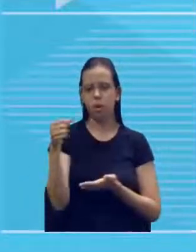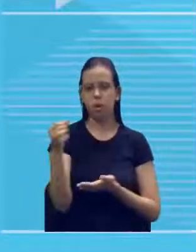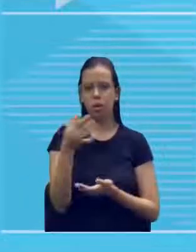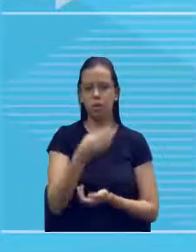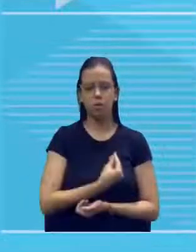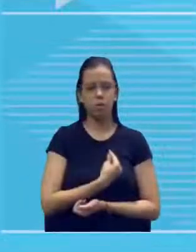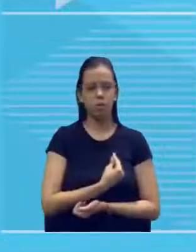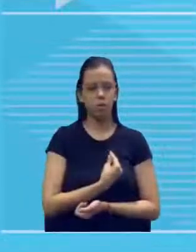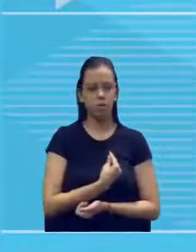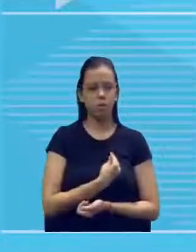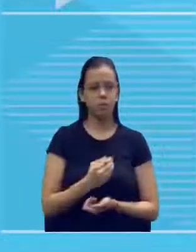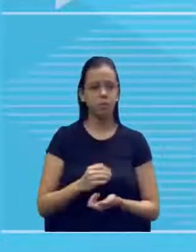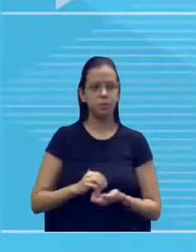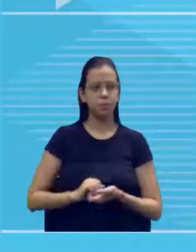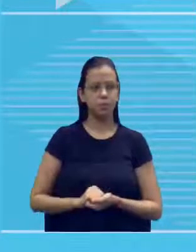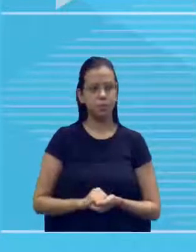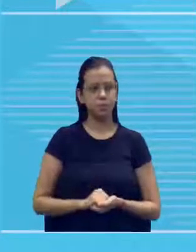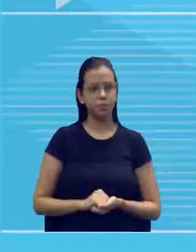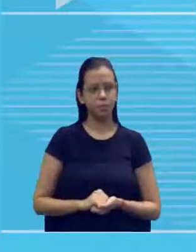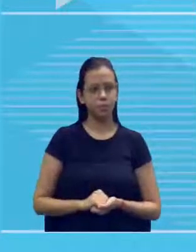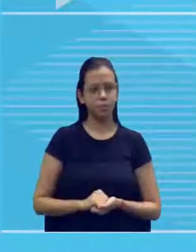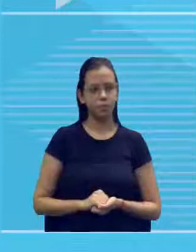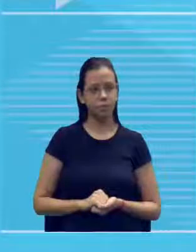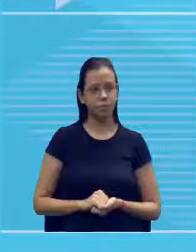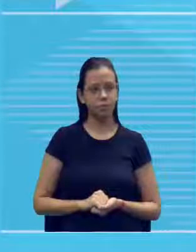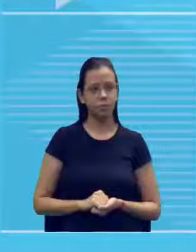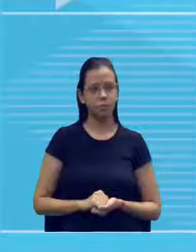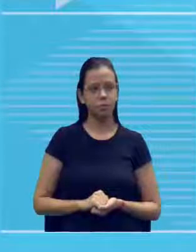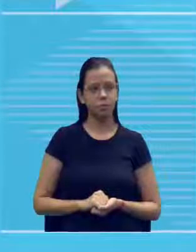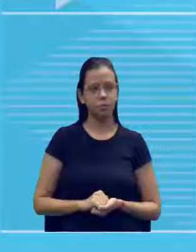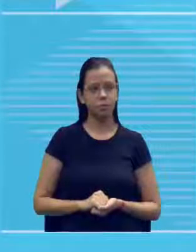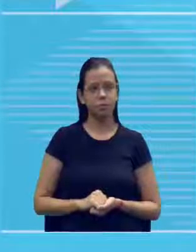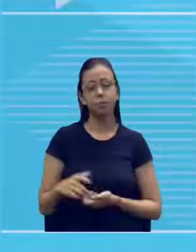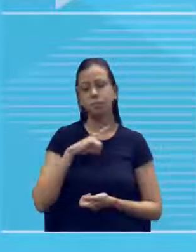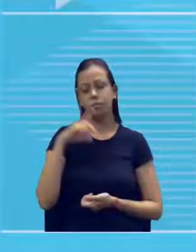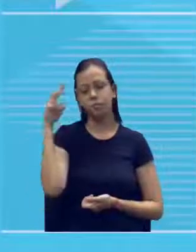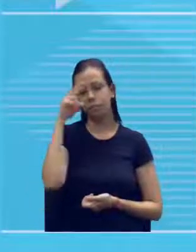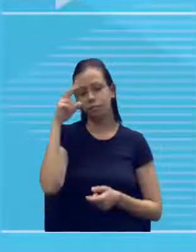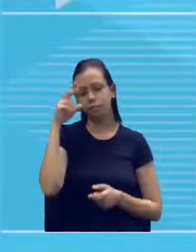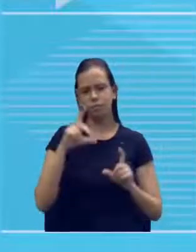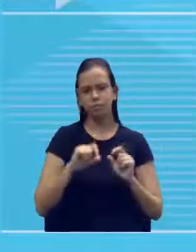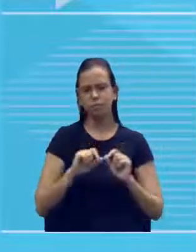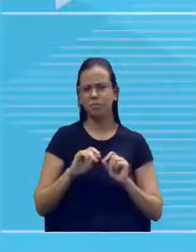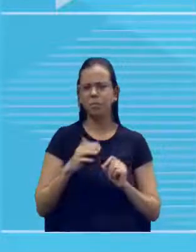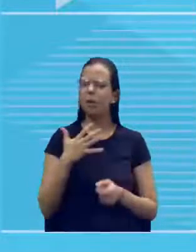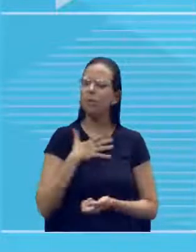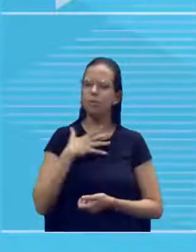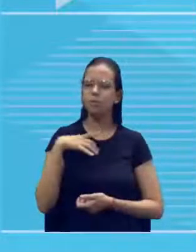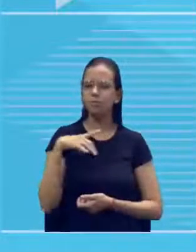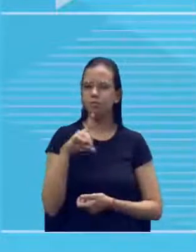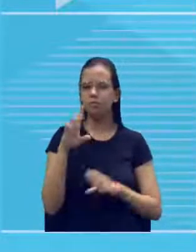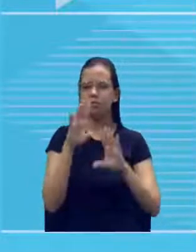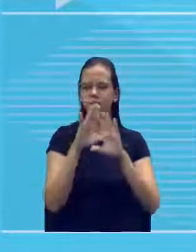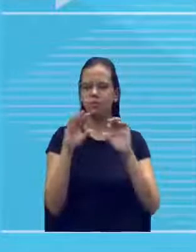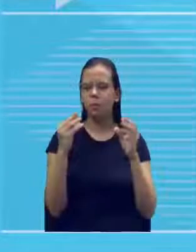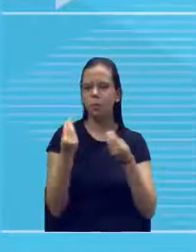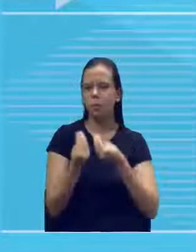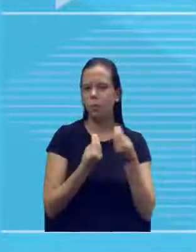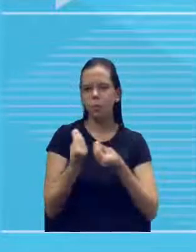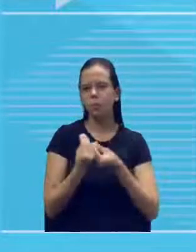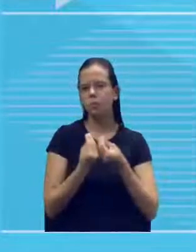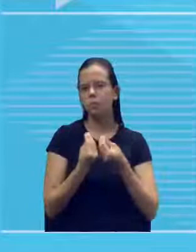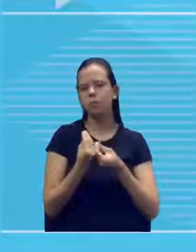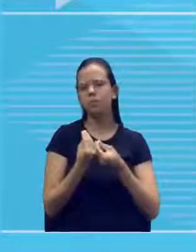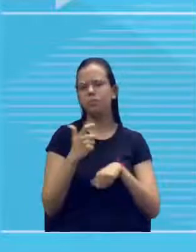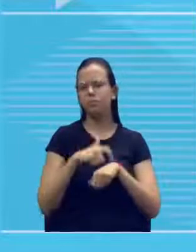nova vida. E aí a gente vem com aquela história, né? Mas, meu Deus do céu, num